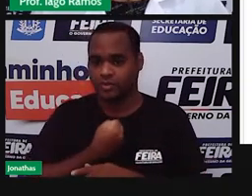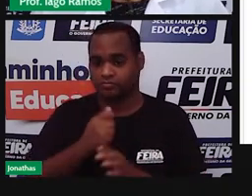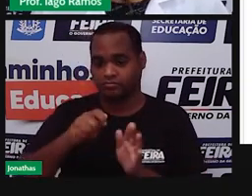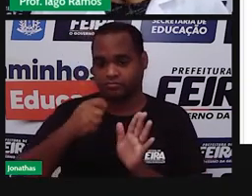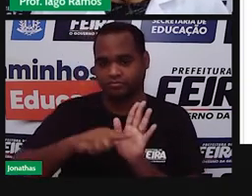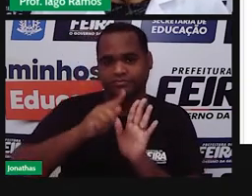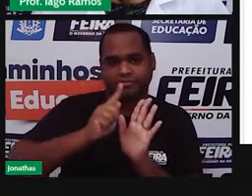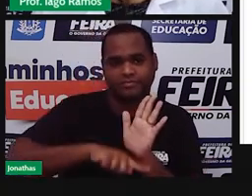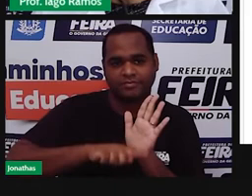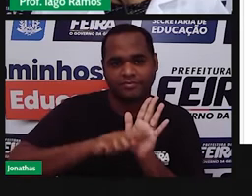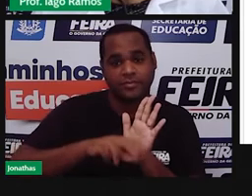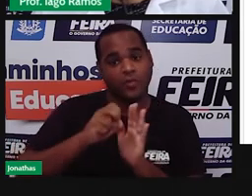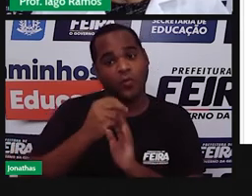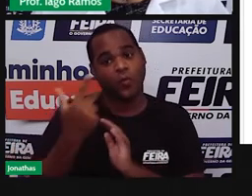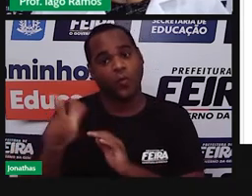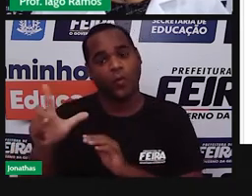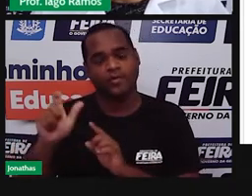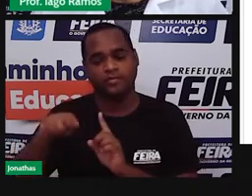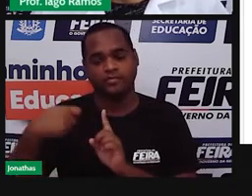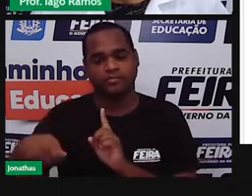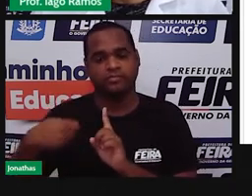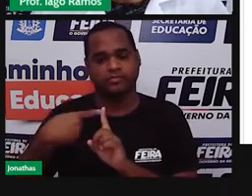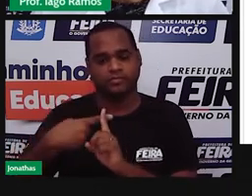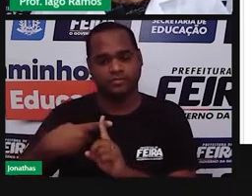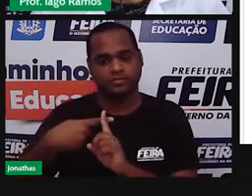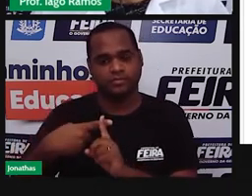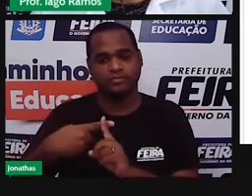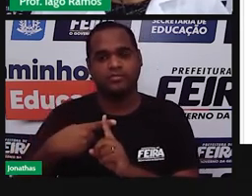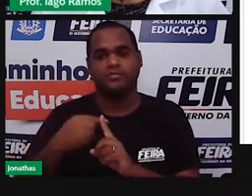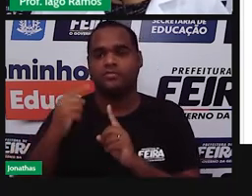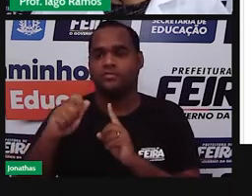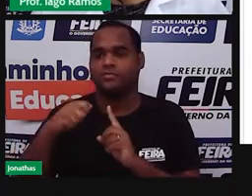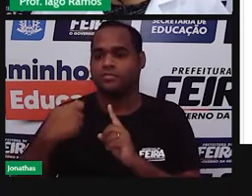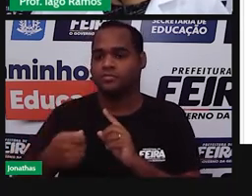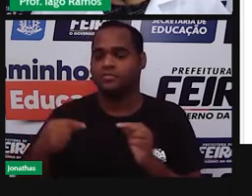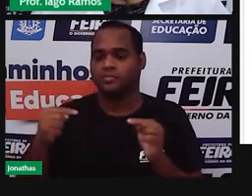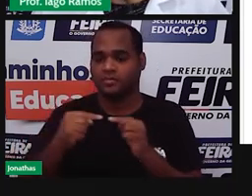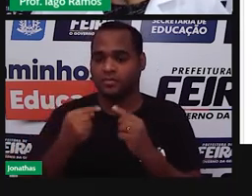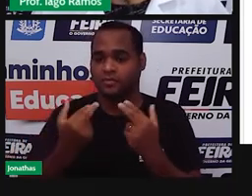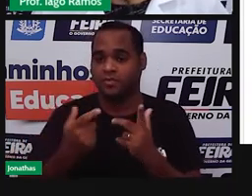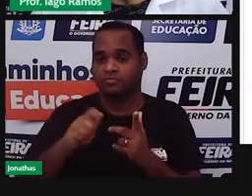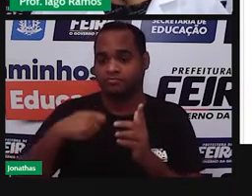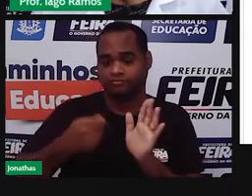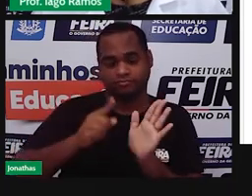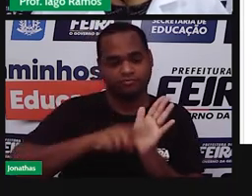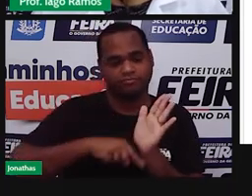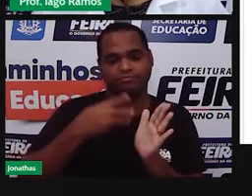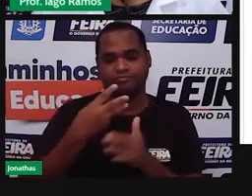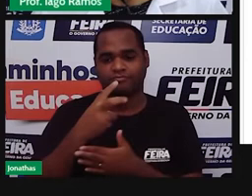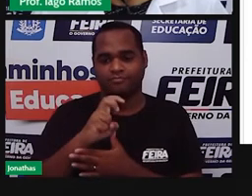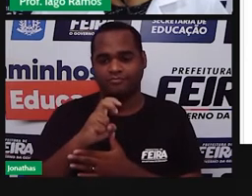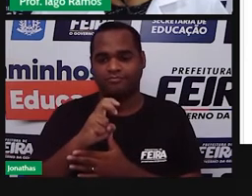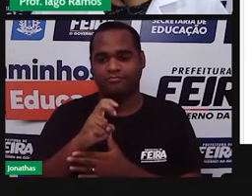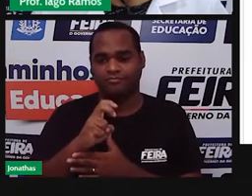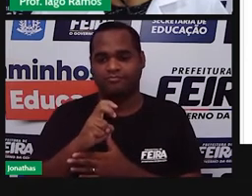negativo, o outro era positivo, e esse resultado foi negativo. Certo?